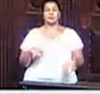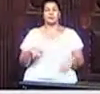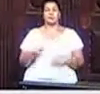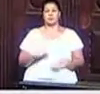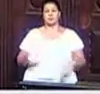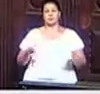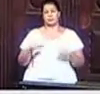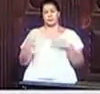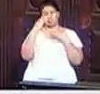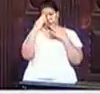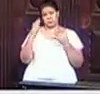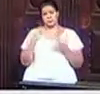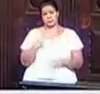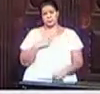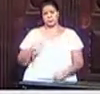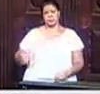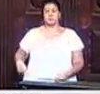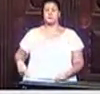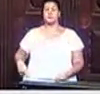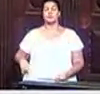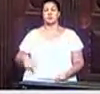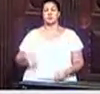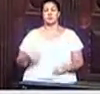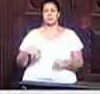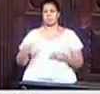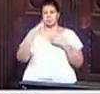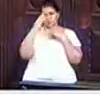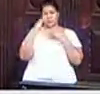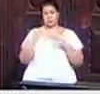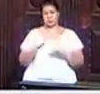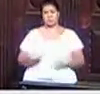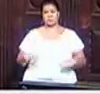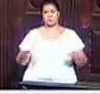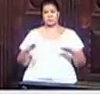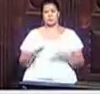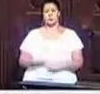pronunciamento. Muito obrigado, senhora presidente, deputada Fatinha. Obrigado, senhoras e senhores deputados.